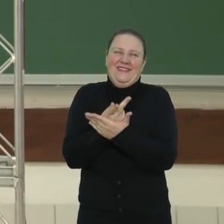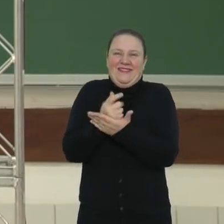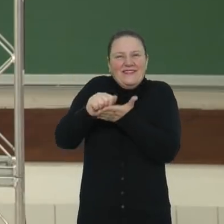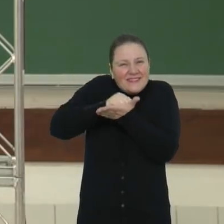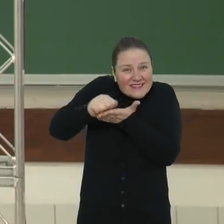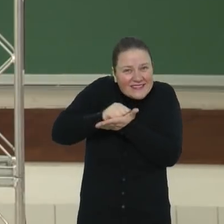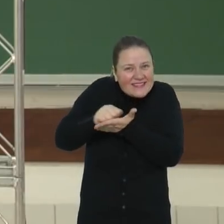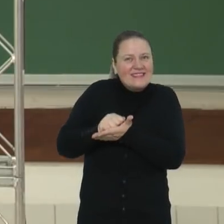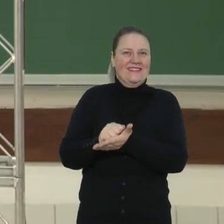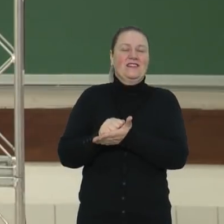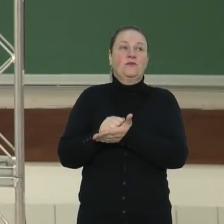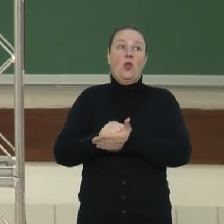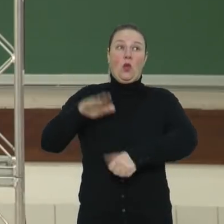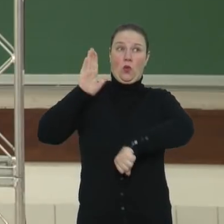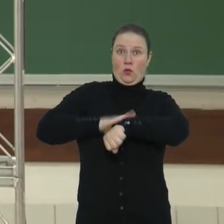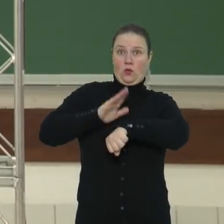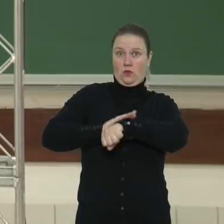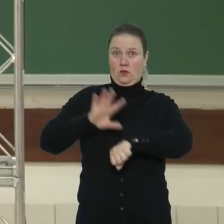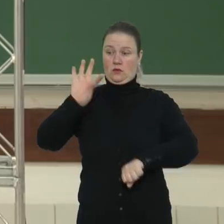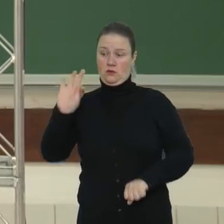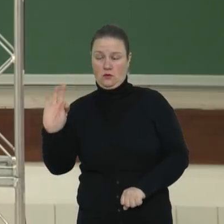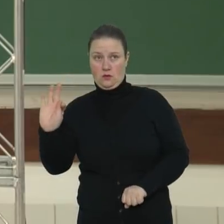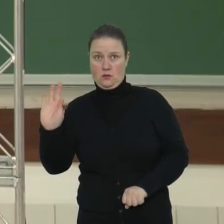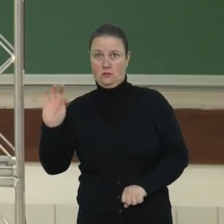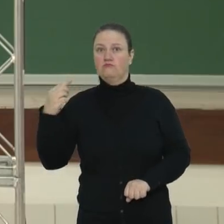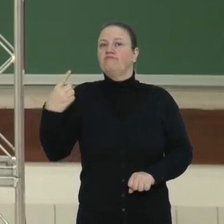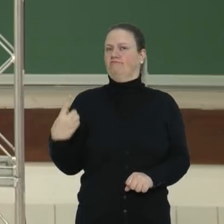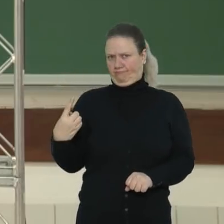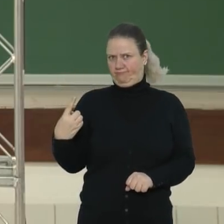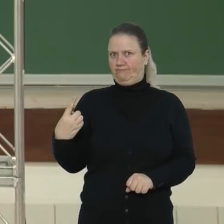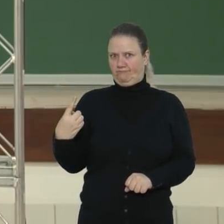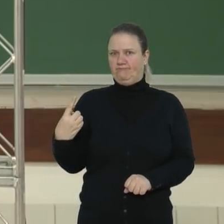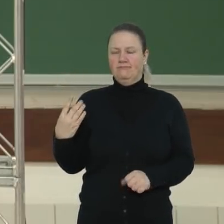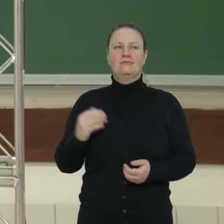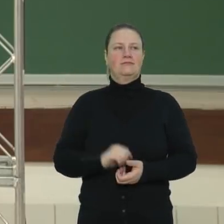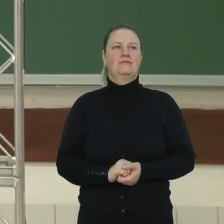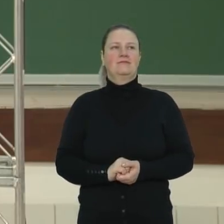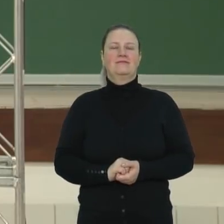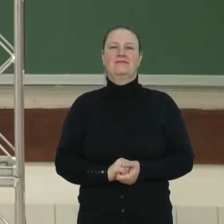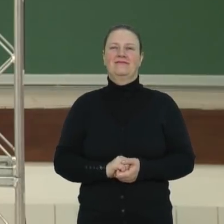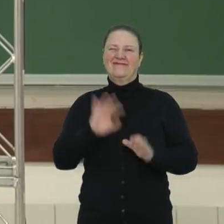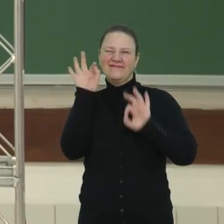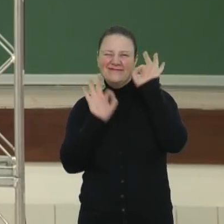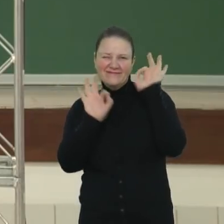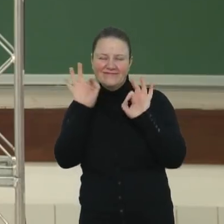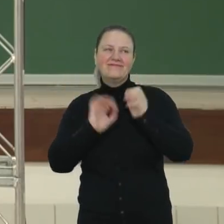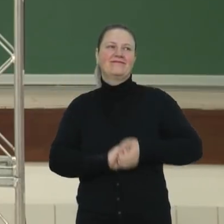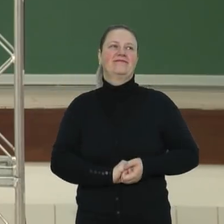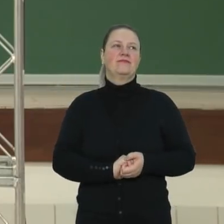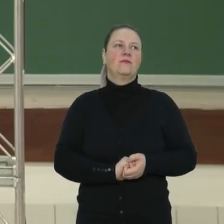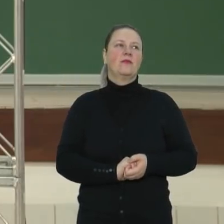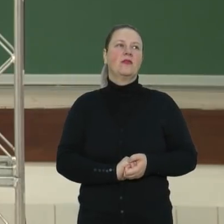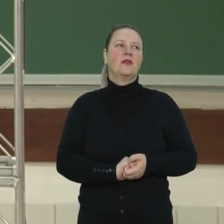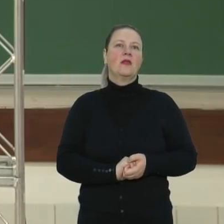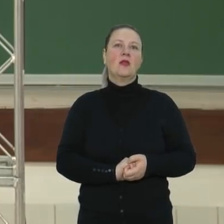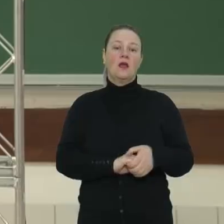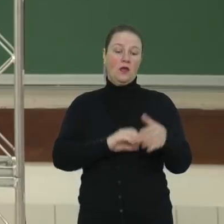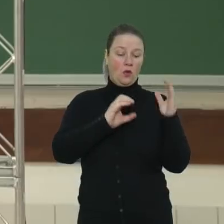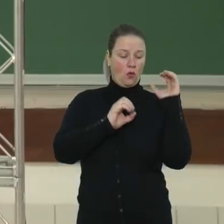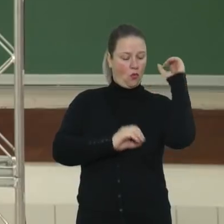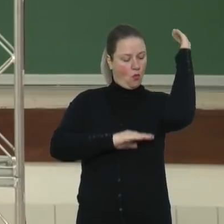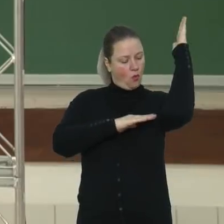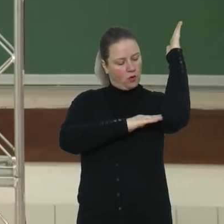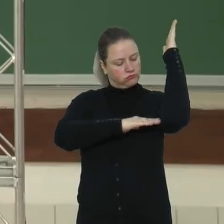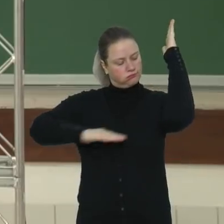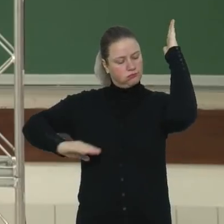aqui, professora. O tempo 1, aqui que é o tempo, né? O tempo. E aqui tá a minha origem do meu gráfico,